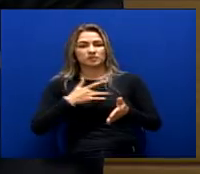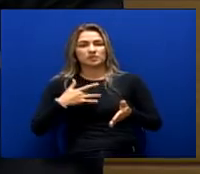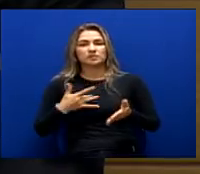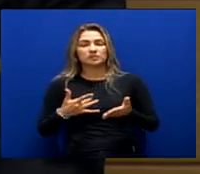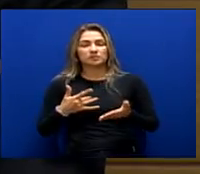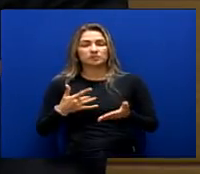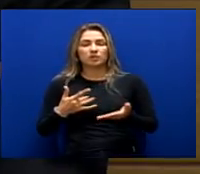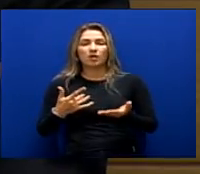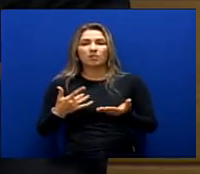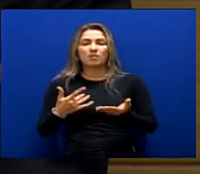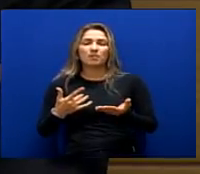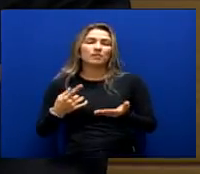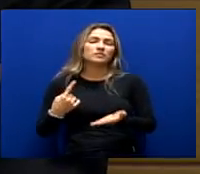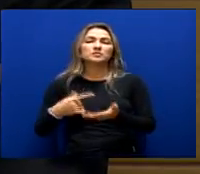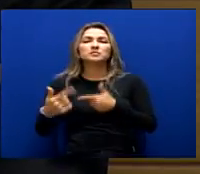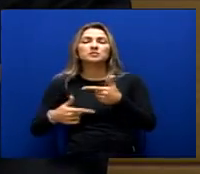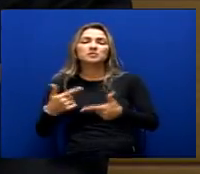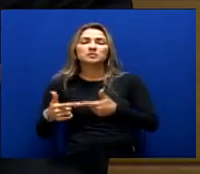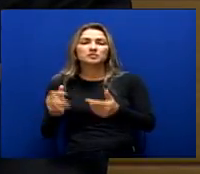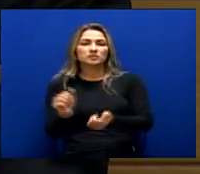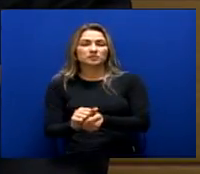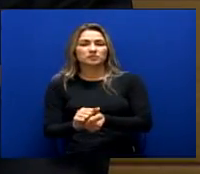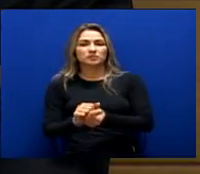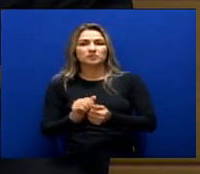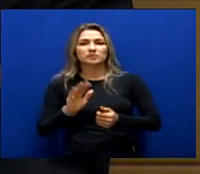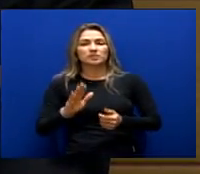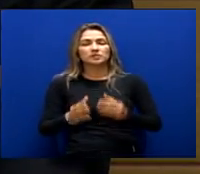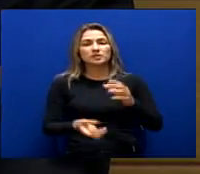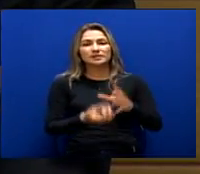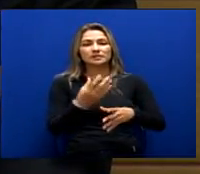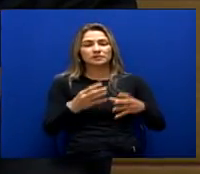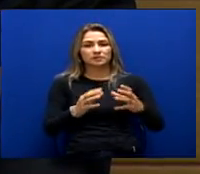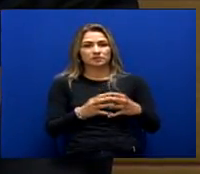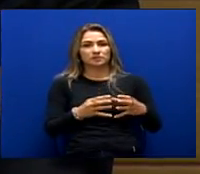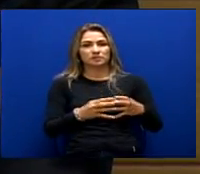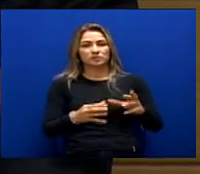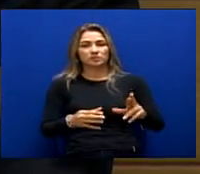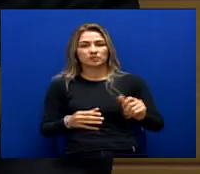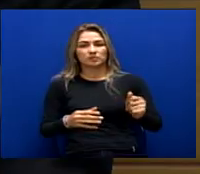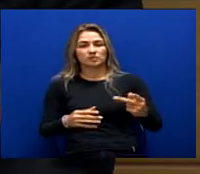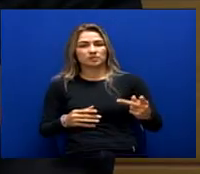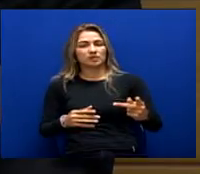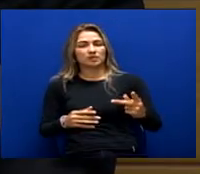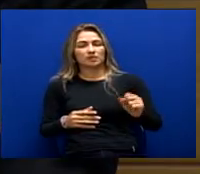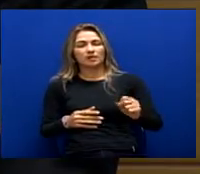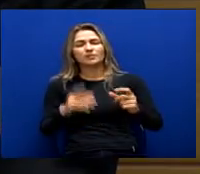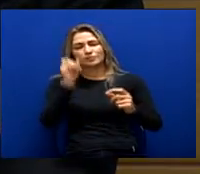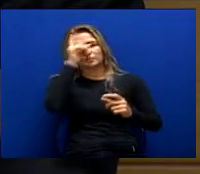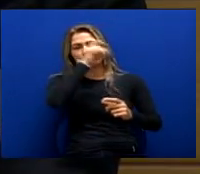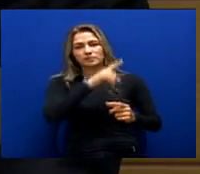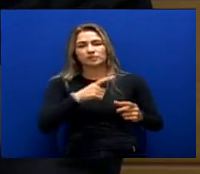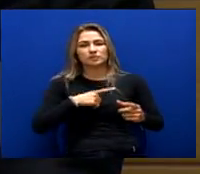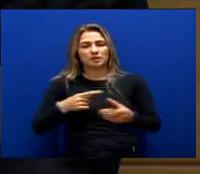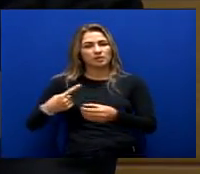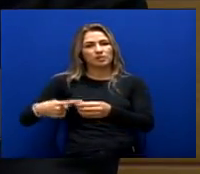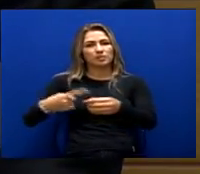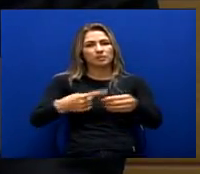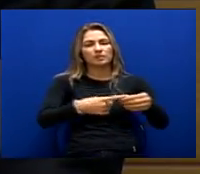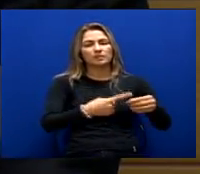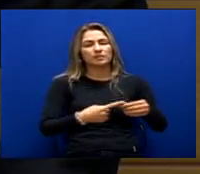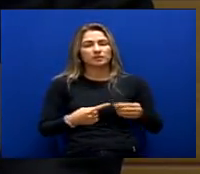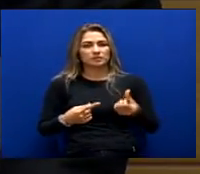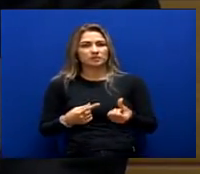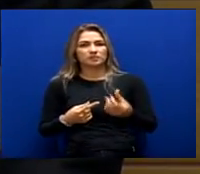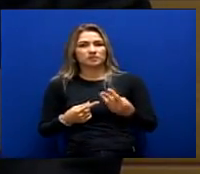como construir como fortalecer e construir a rapinagem são 63 microrregiões nós já participamos de muitas